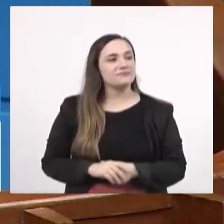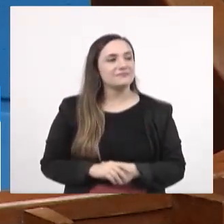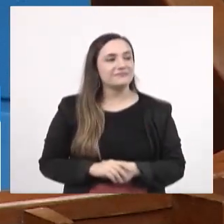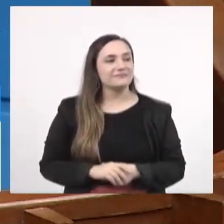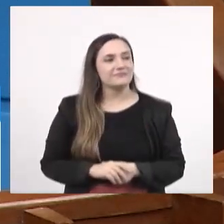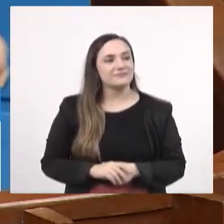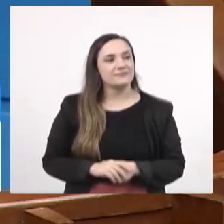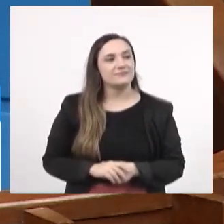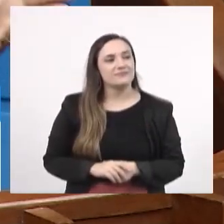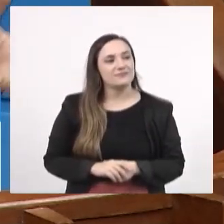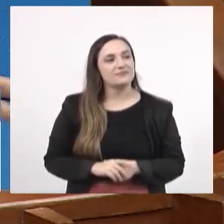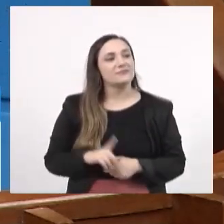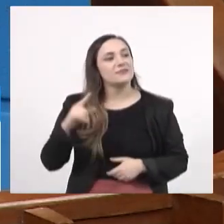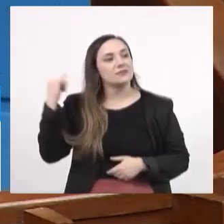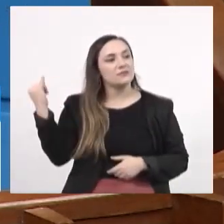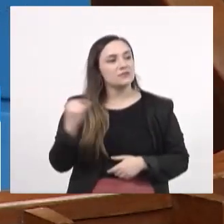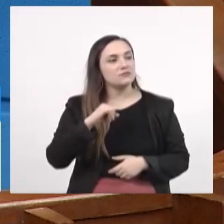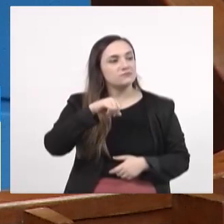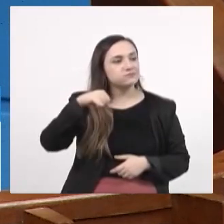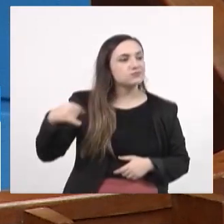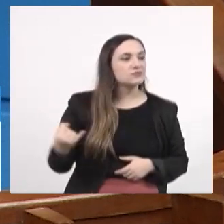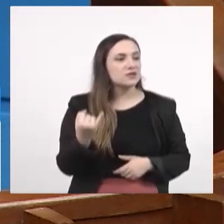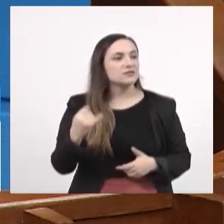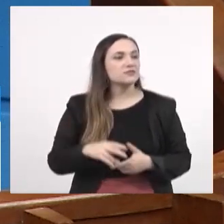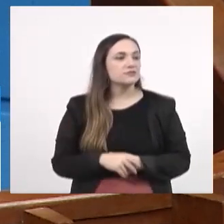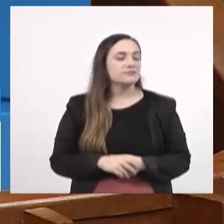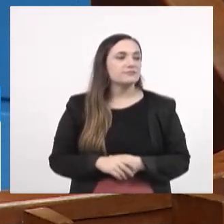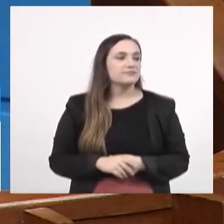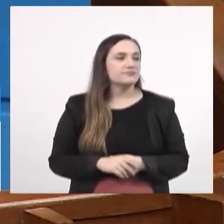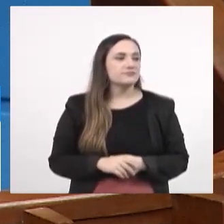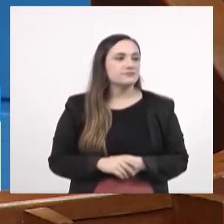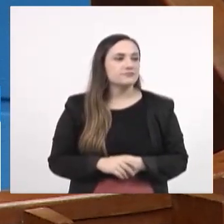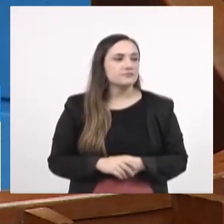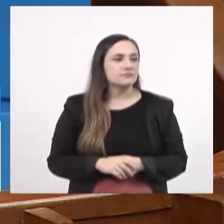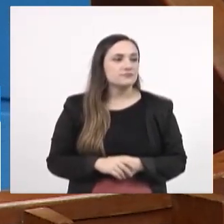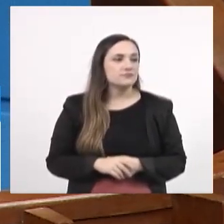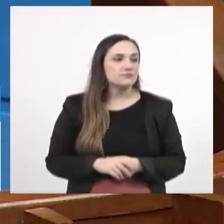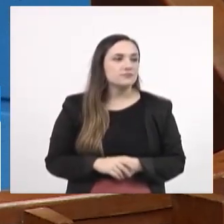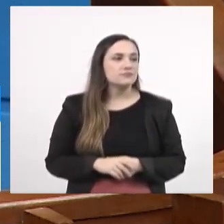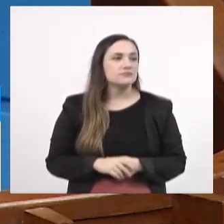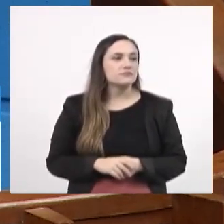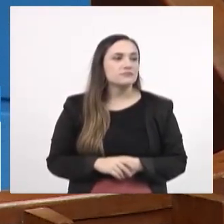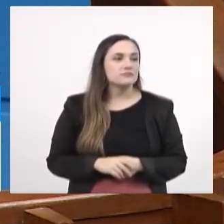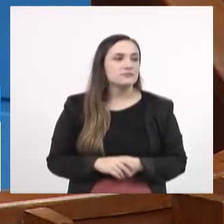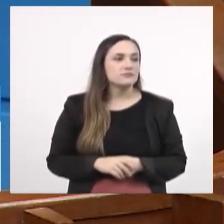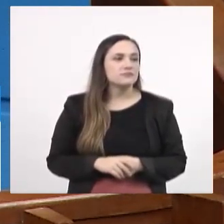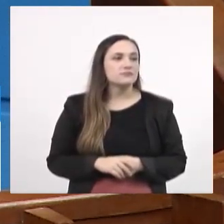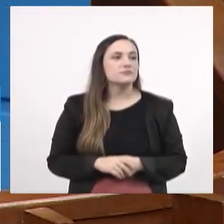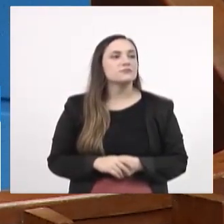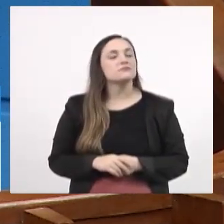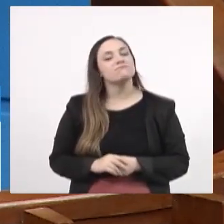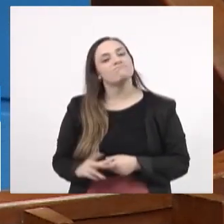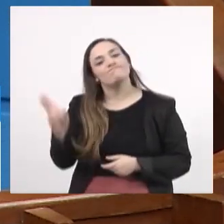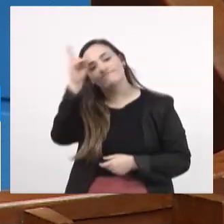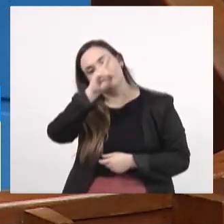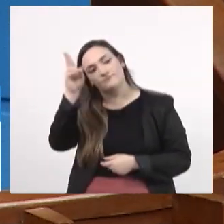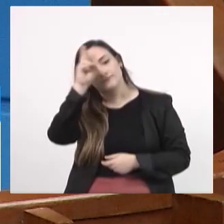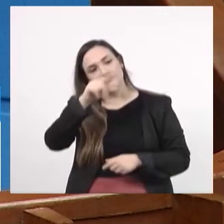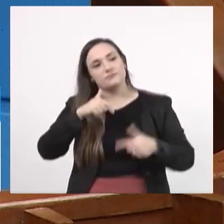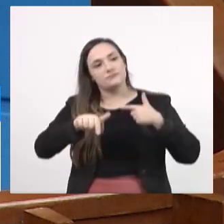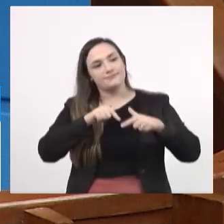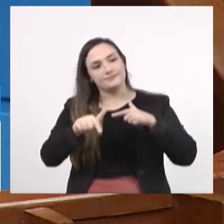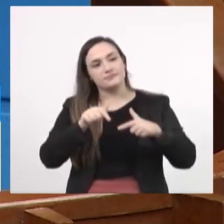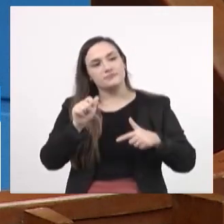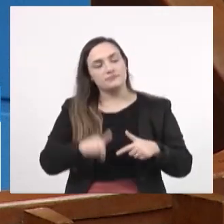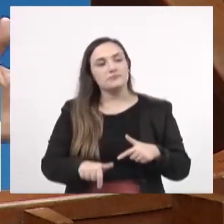oportuno a gente poder fazer uma breve retrospectiva do trabalho que nós estamos fazendo aqui em